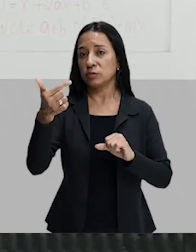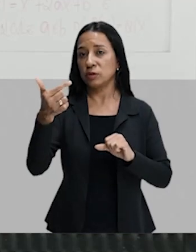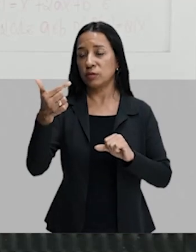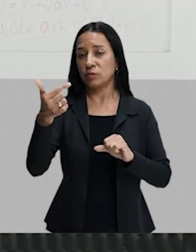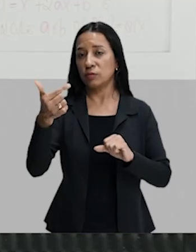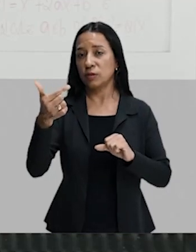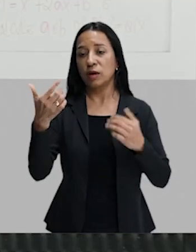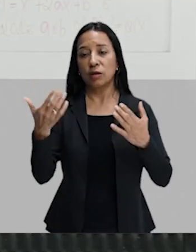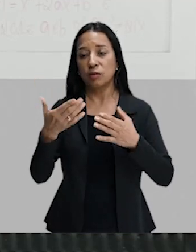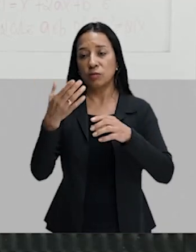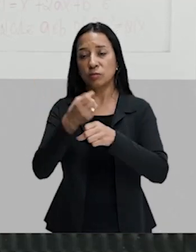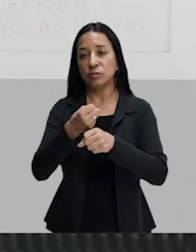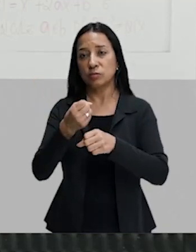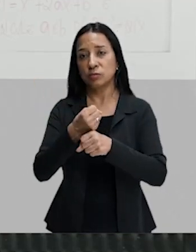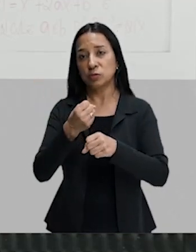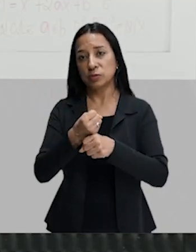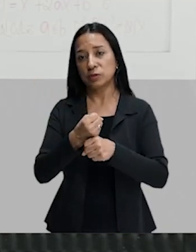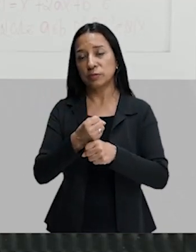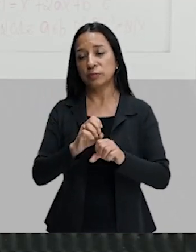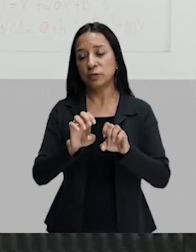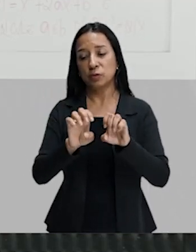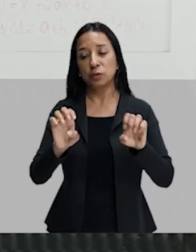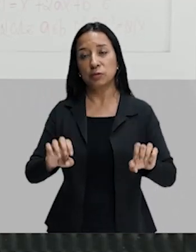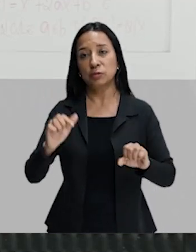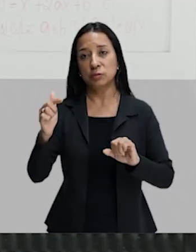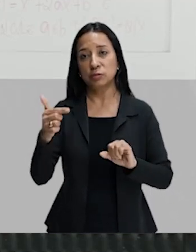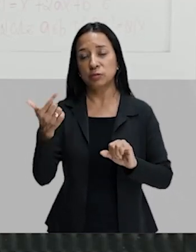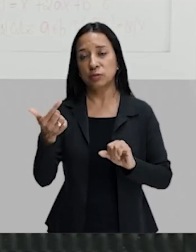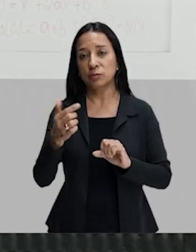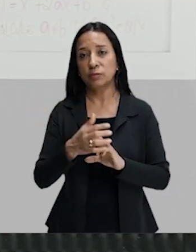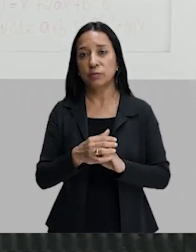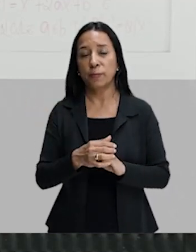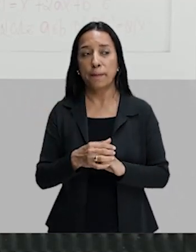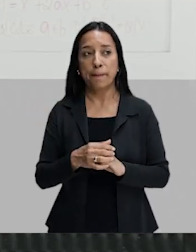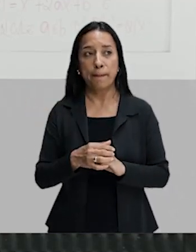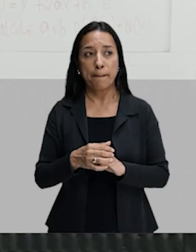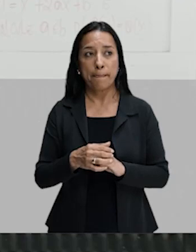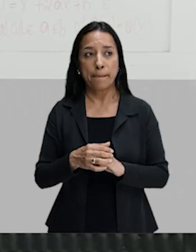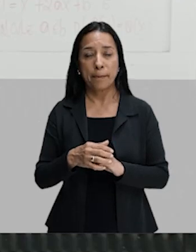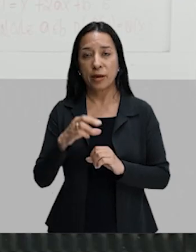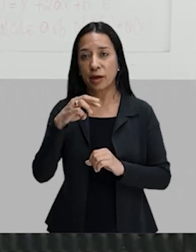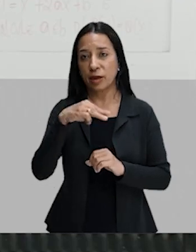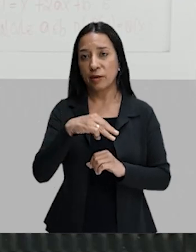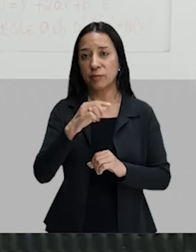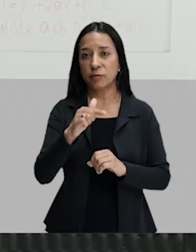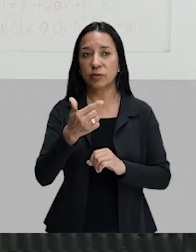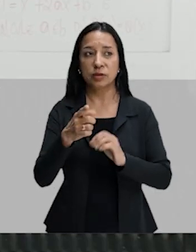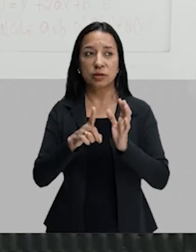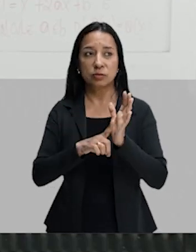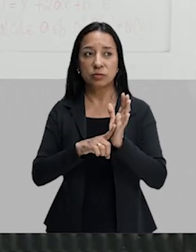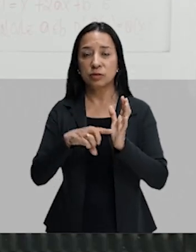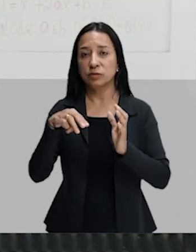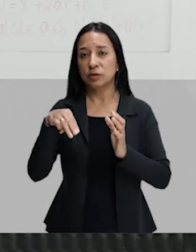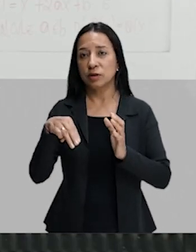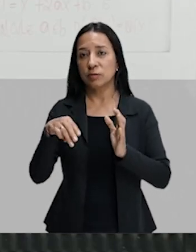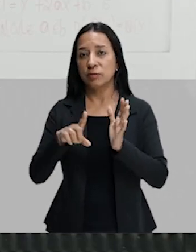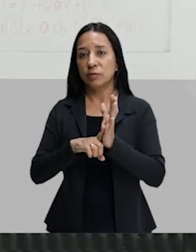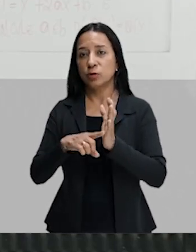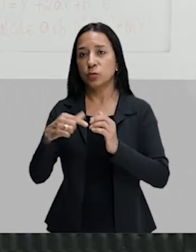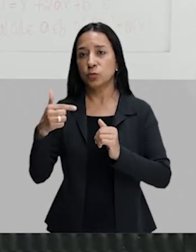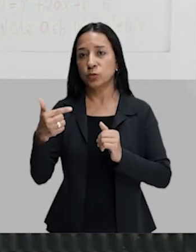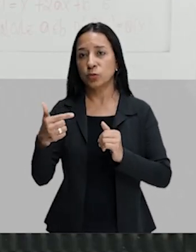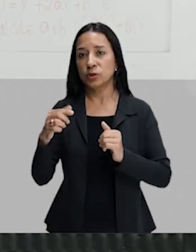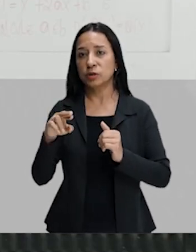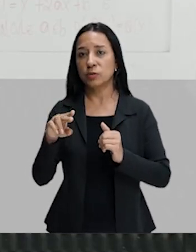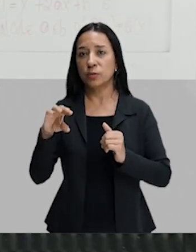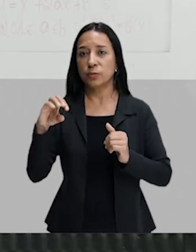essa equação do segundo grau. M ao quadrado menos m menos 2 igual a 0. Tá? Vou